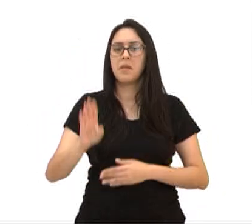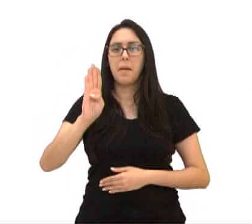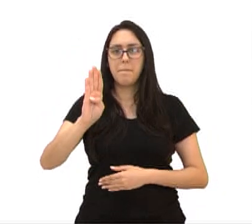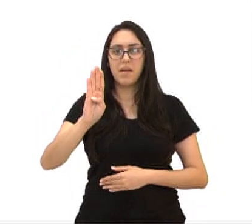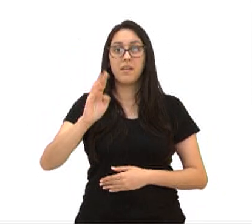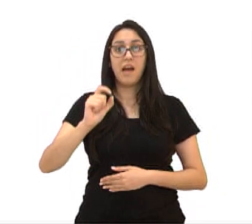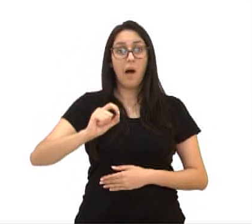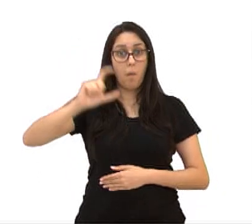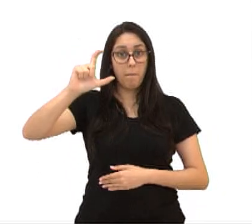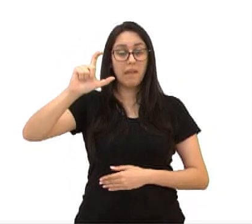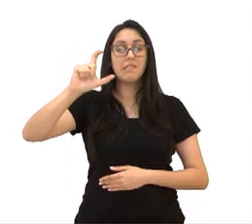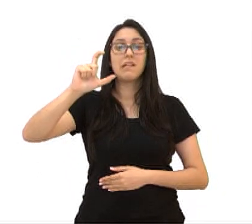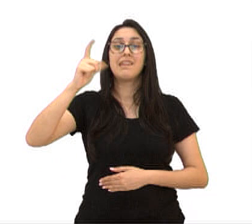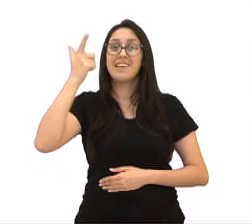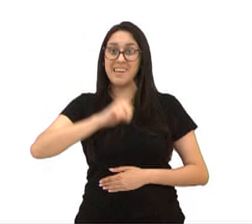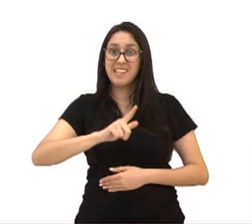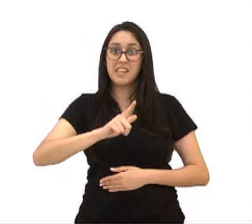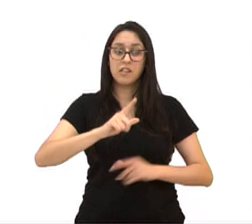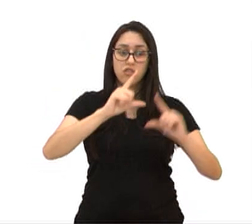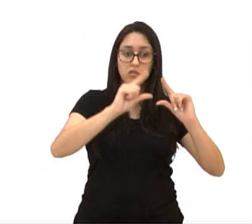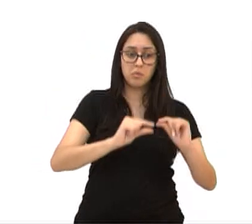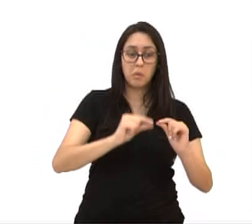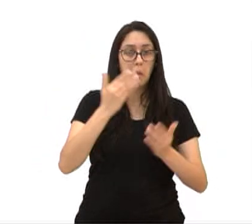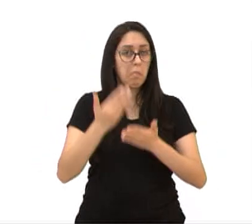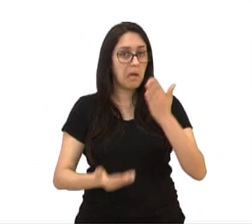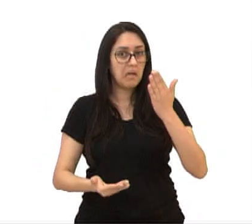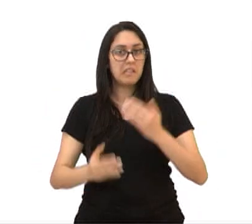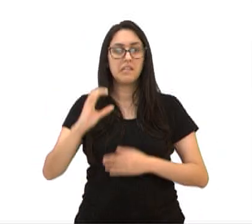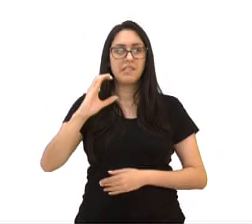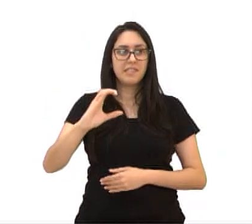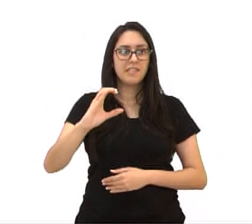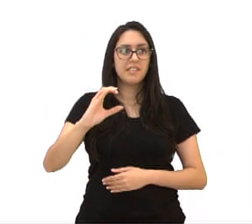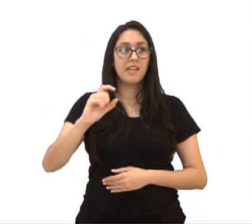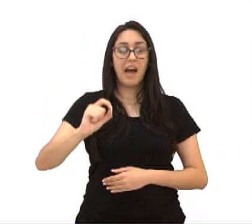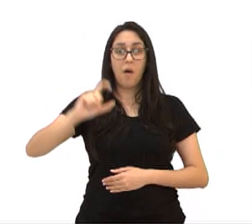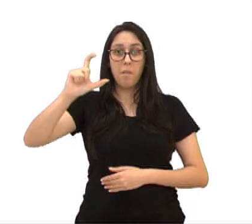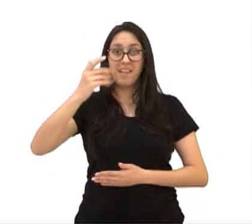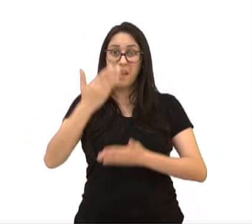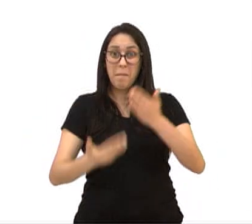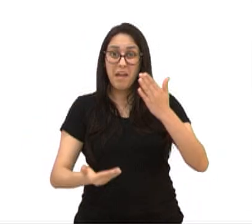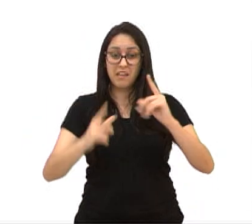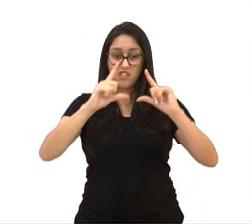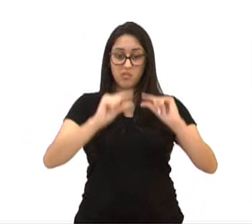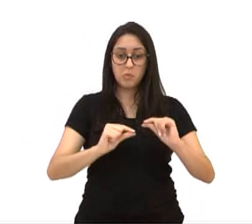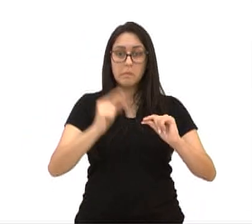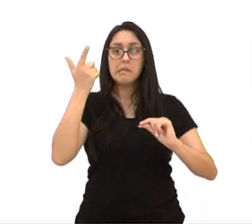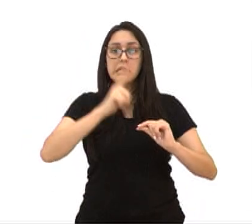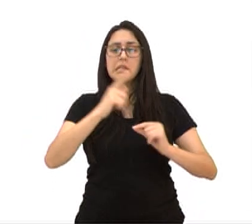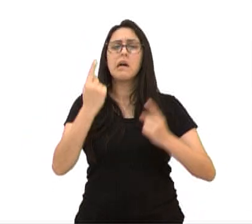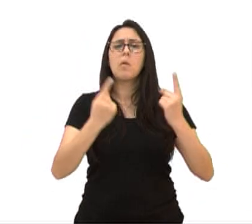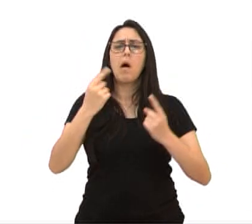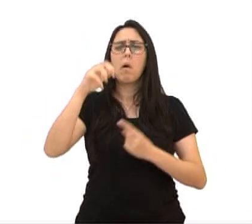e ganha, diminui e perde. Letra C, aumenta e perde, diminui e ganha. Então, qual dessas alternativas